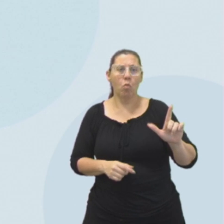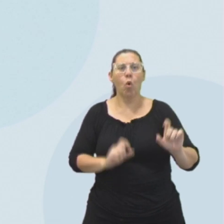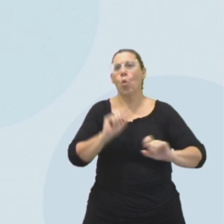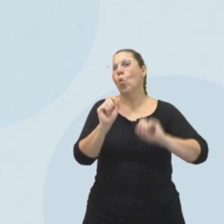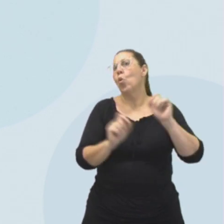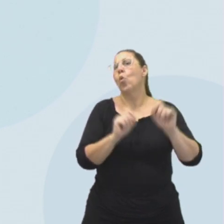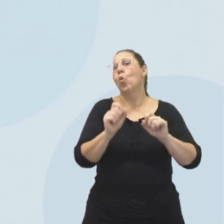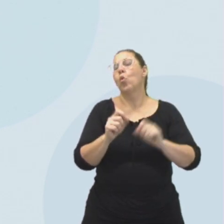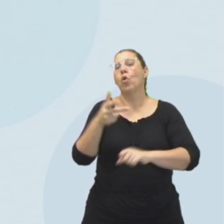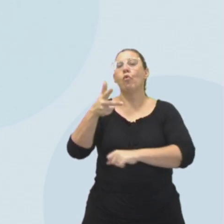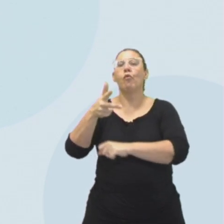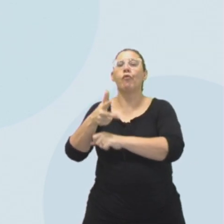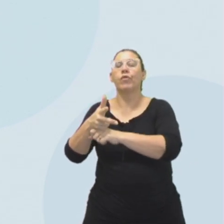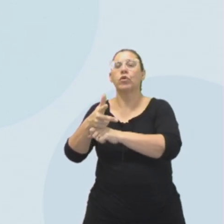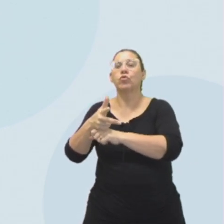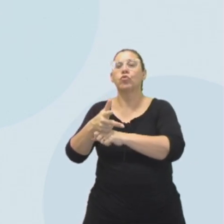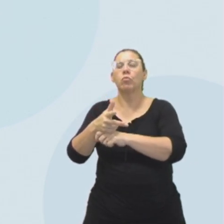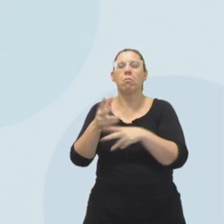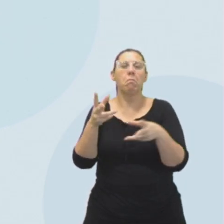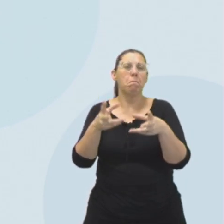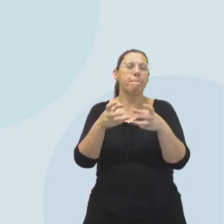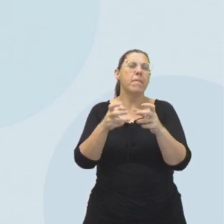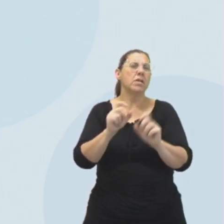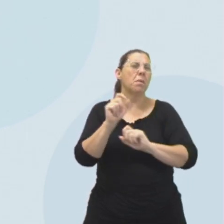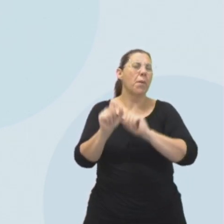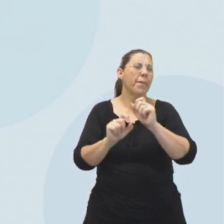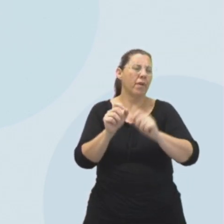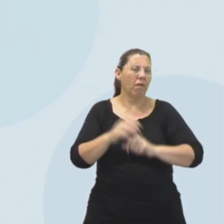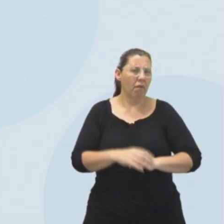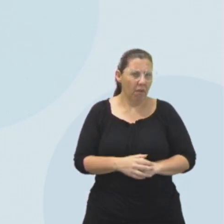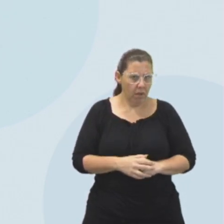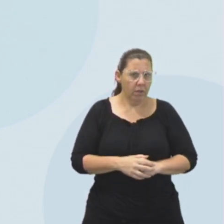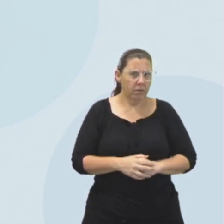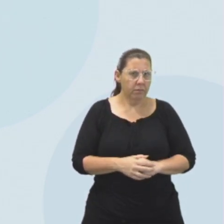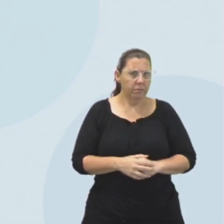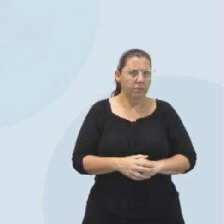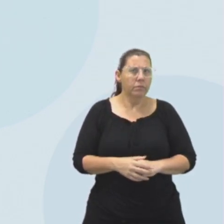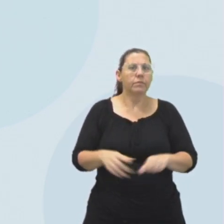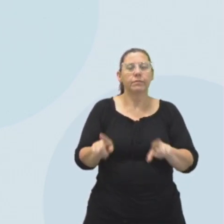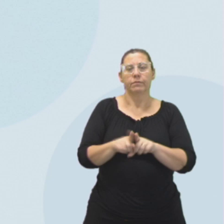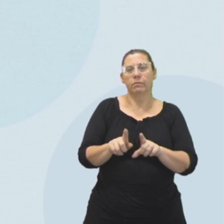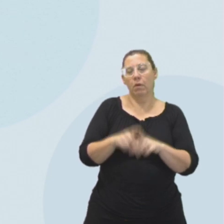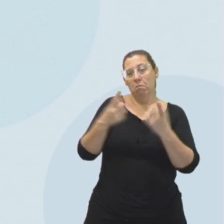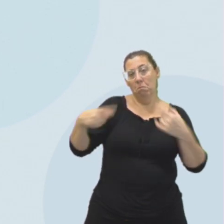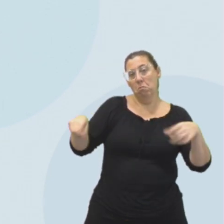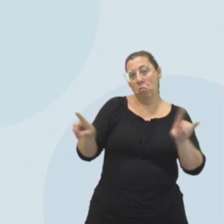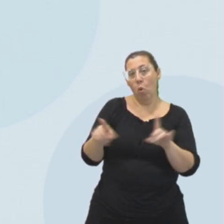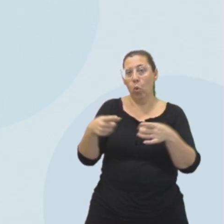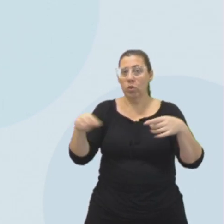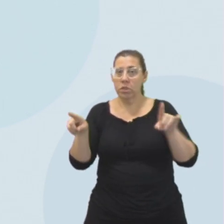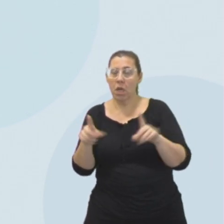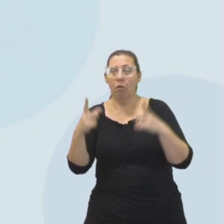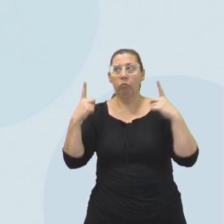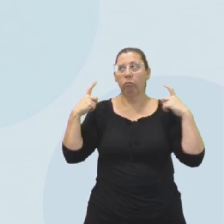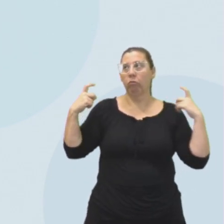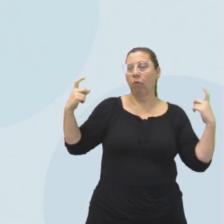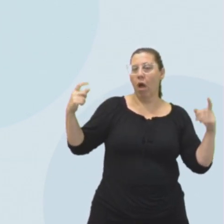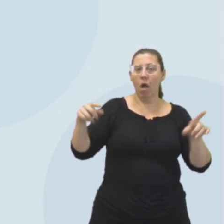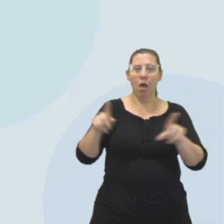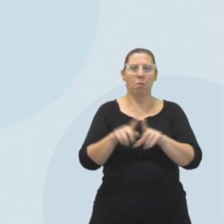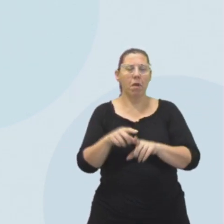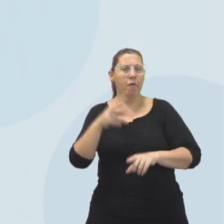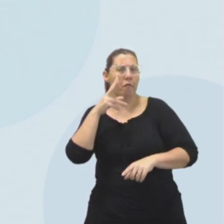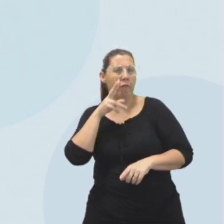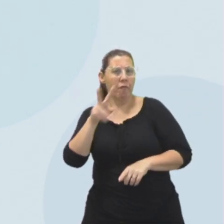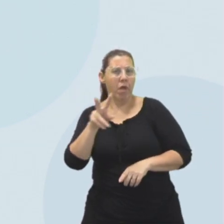a gente consegue observar do vídeo? Além de poder escutar a linda música, a linda voz do Gabriel, a gente consegue